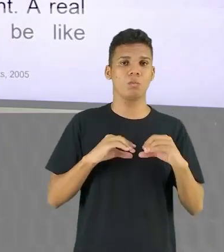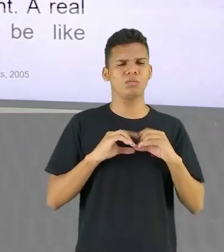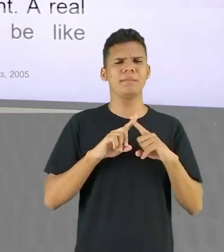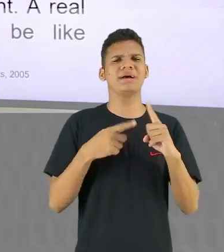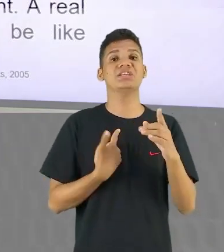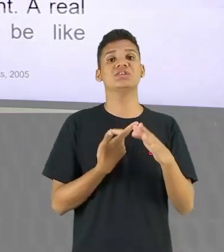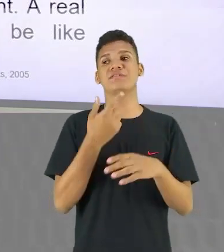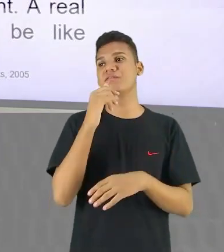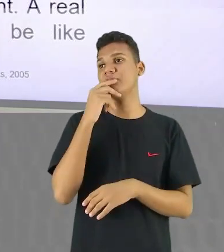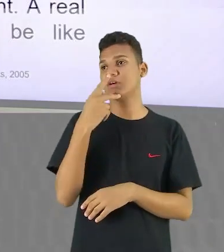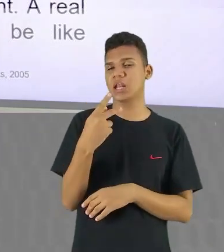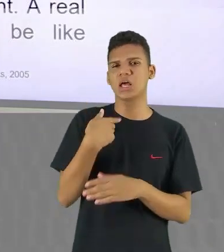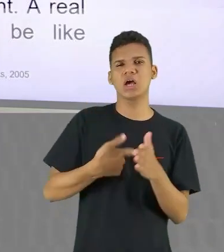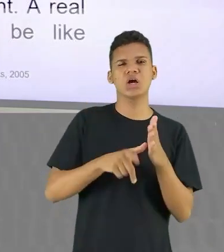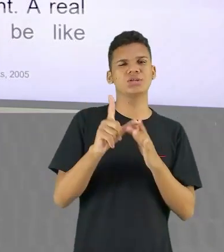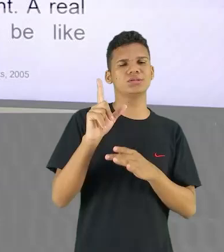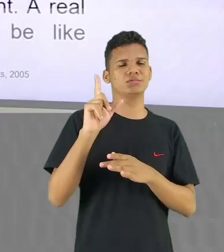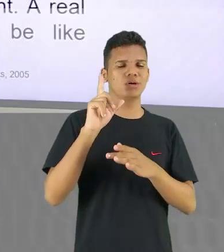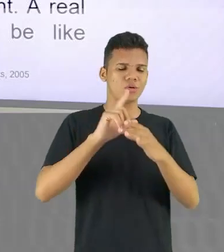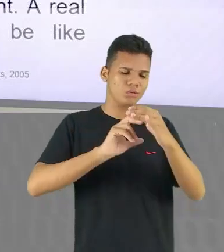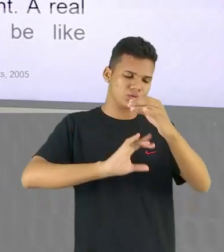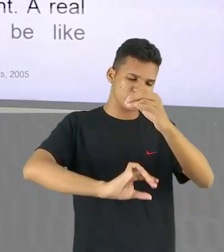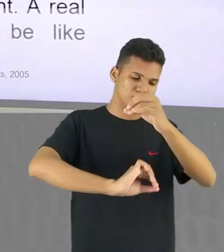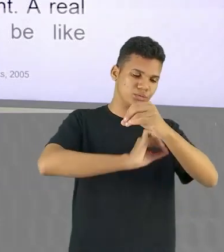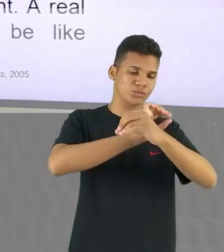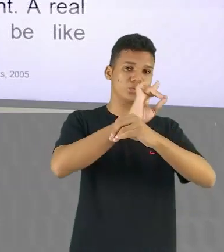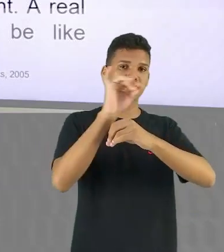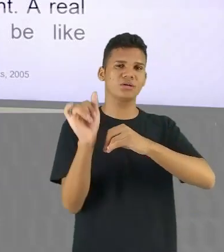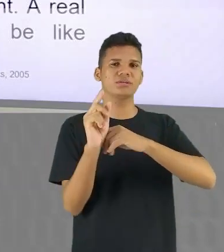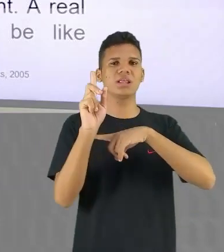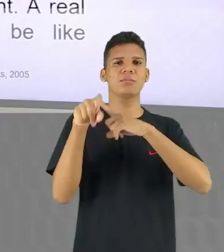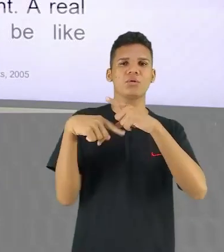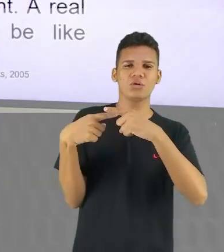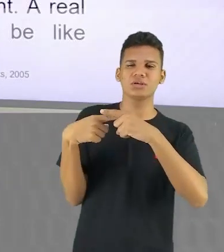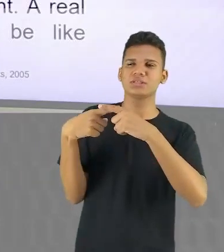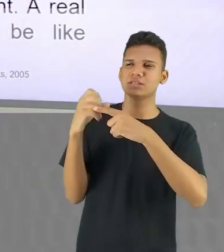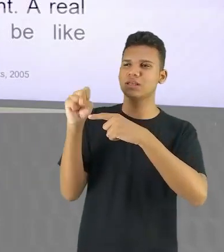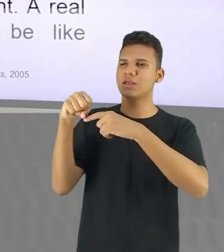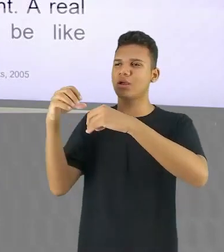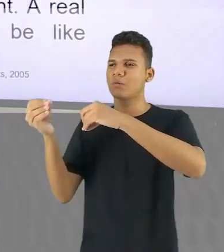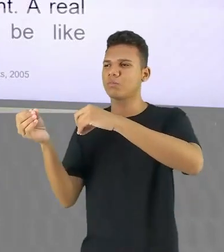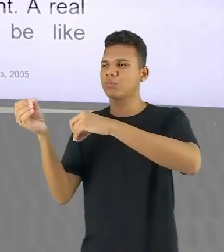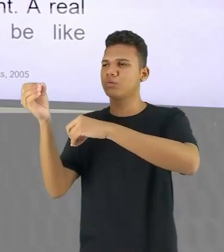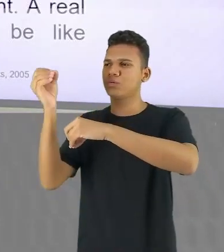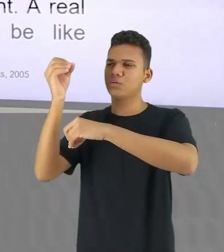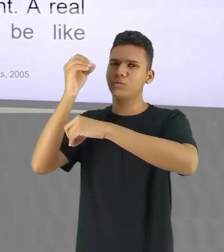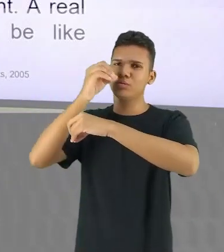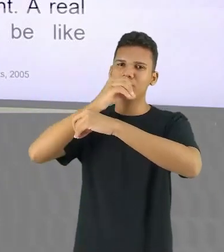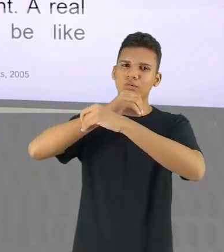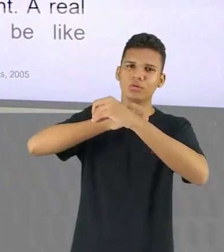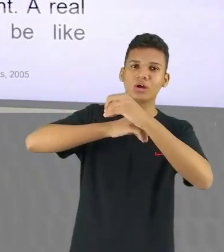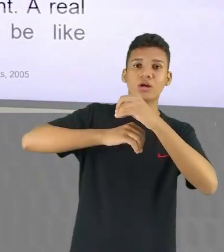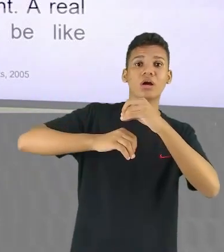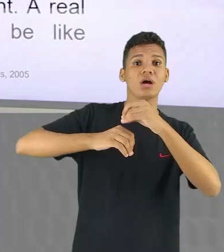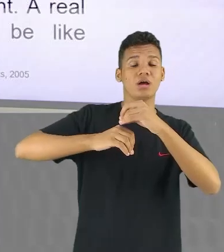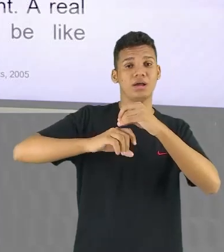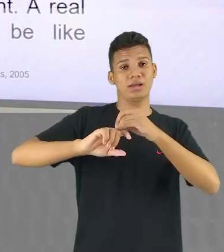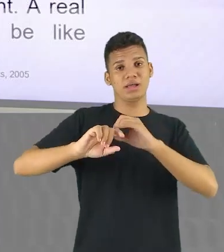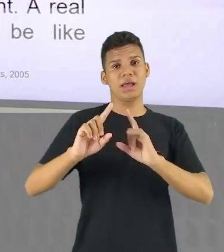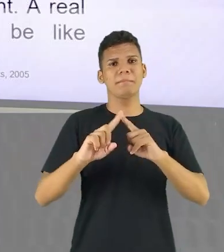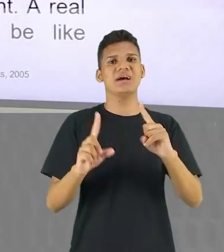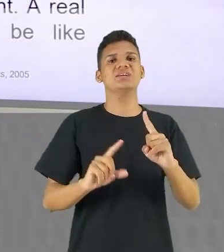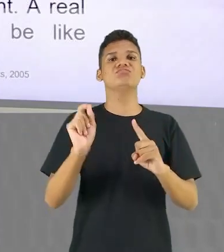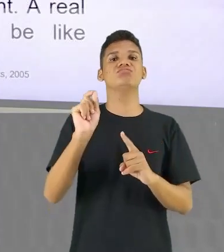do Sol, tem também o Após o Pôr do Sol, se eu não me engano, Após a Meia-Noite, e eles vão fazer referências a